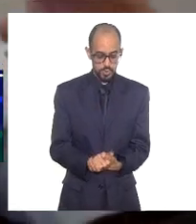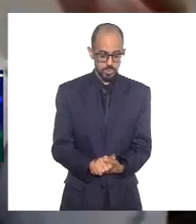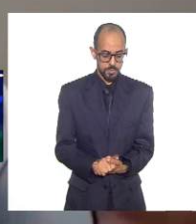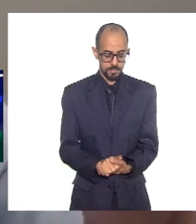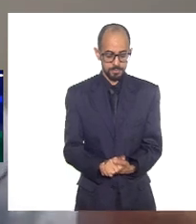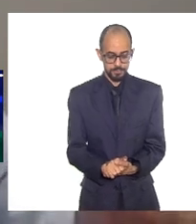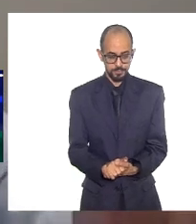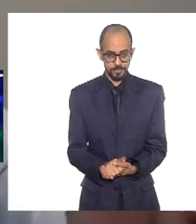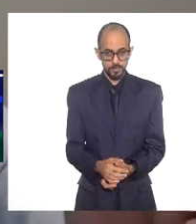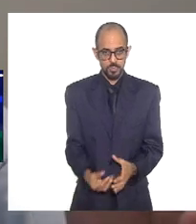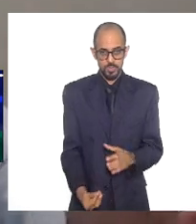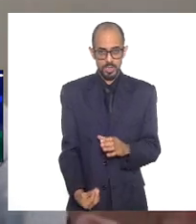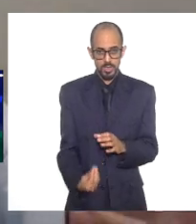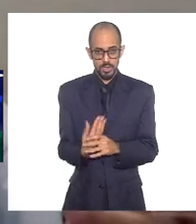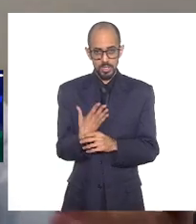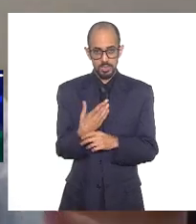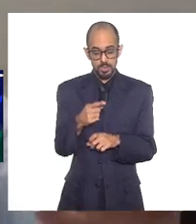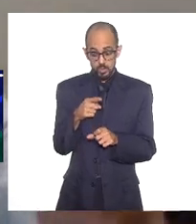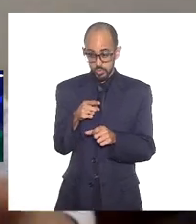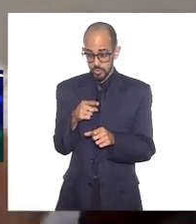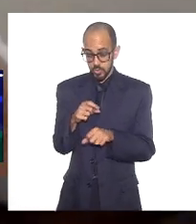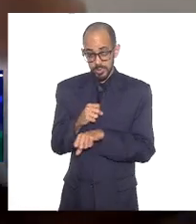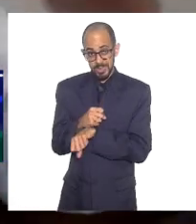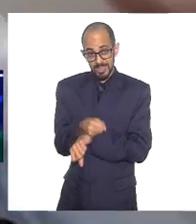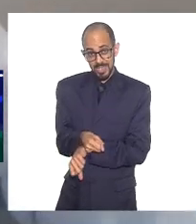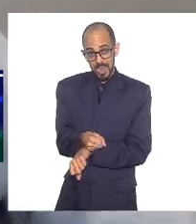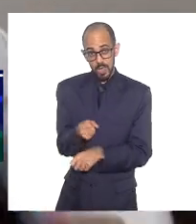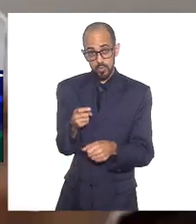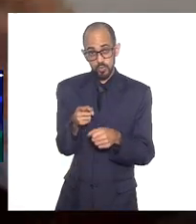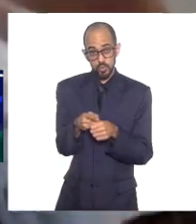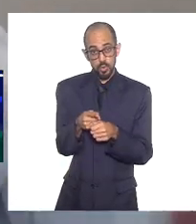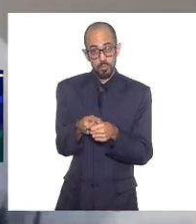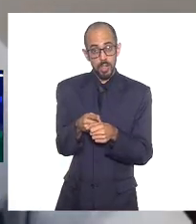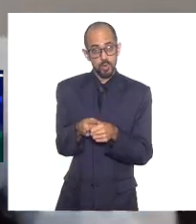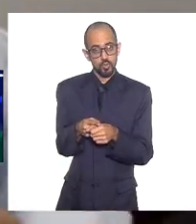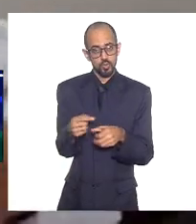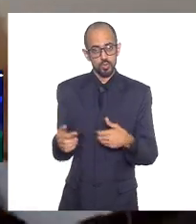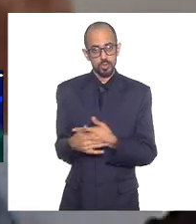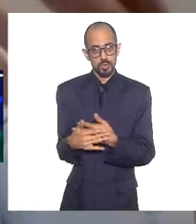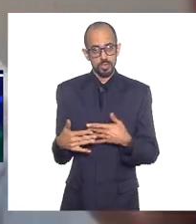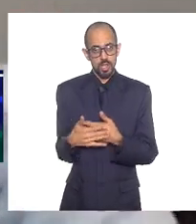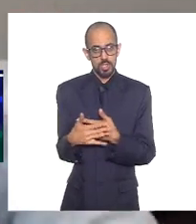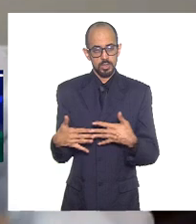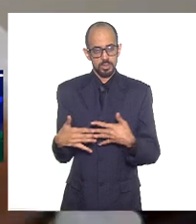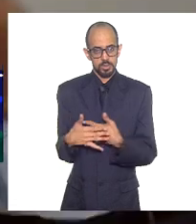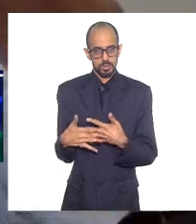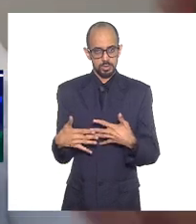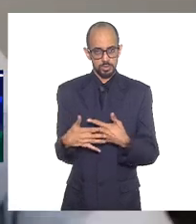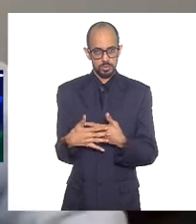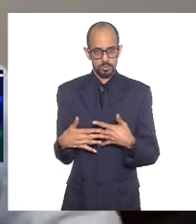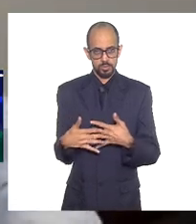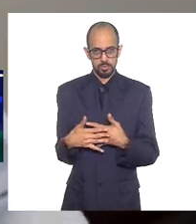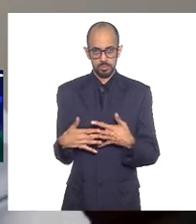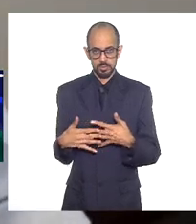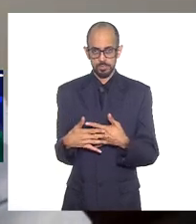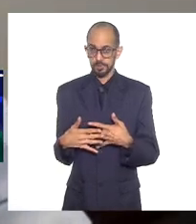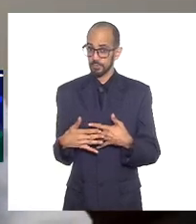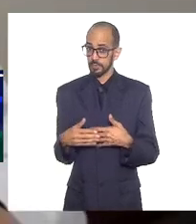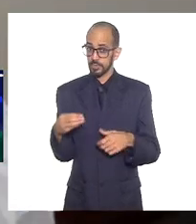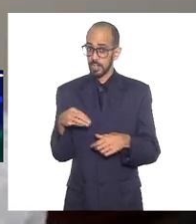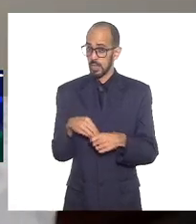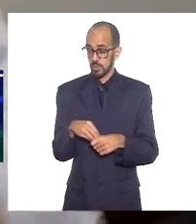o processo de urbanização da escravidão, né? Com a presença cada vez maior de escravos nos ambientes urbanos, das cidades,